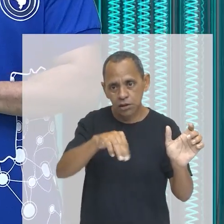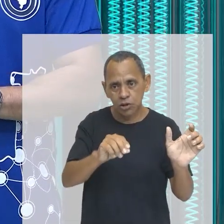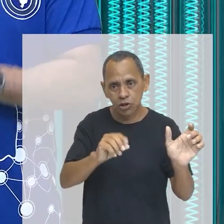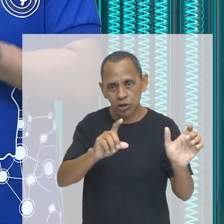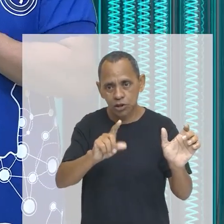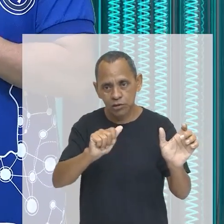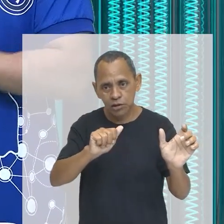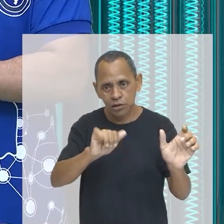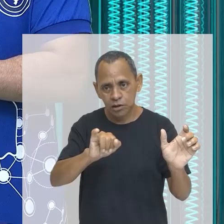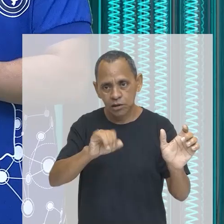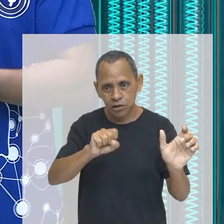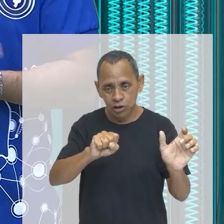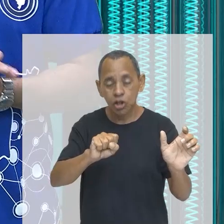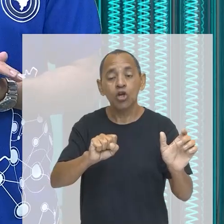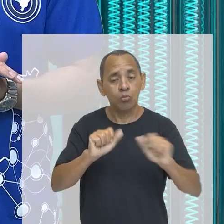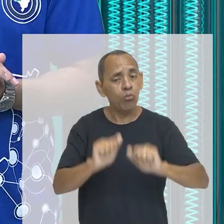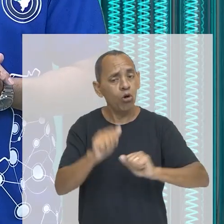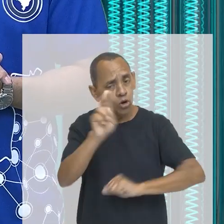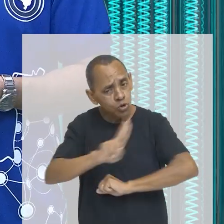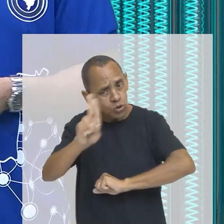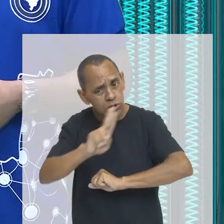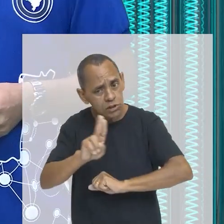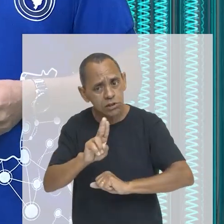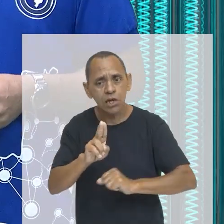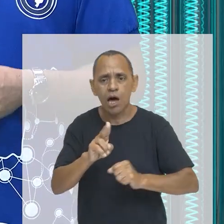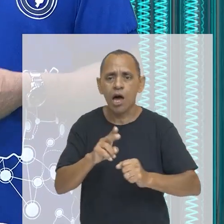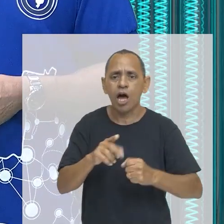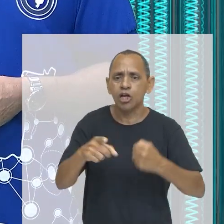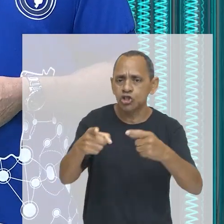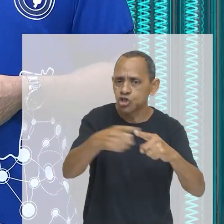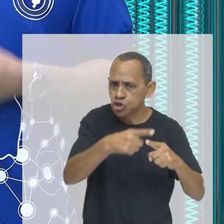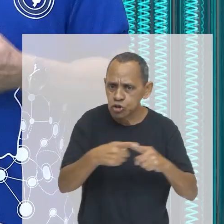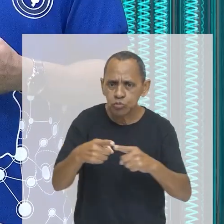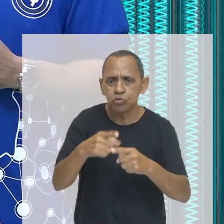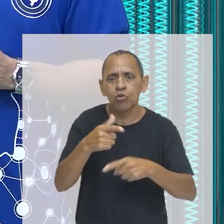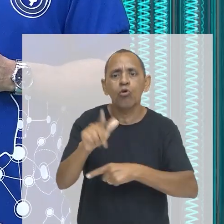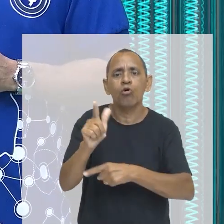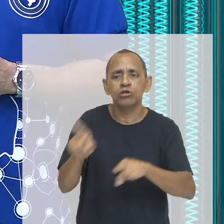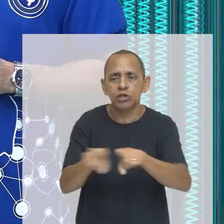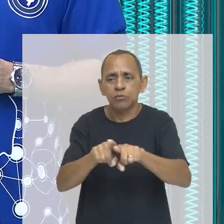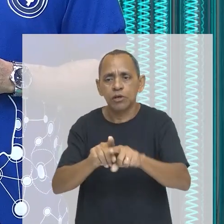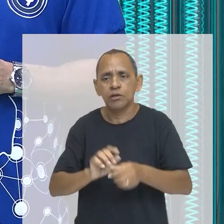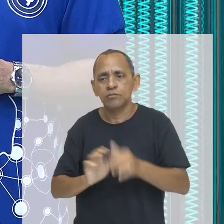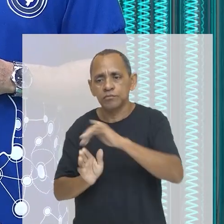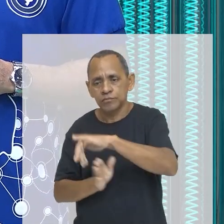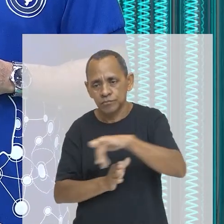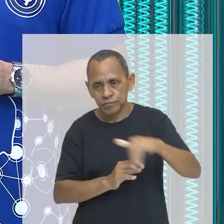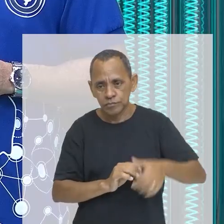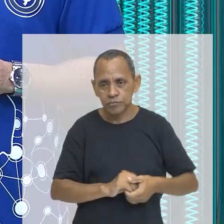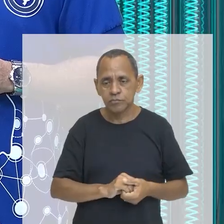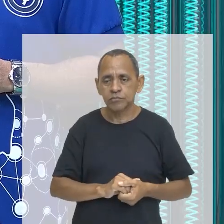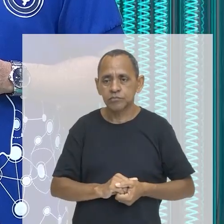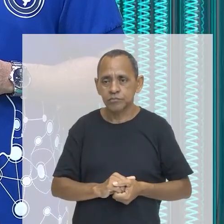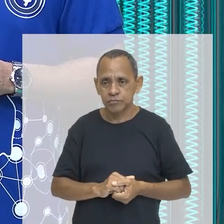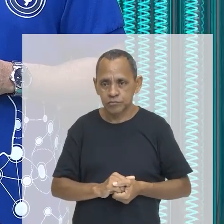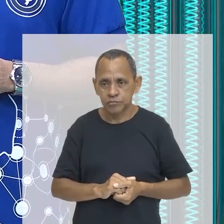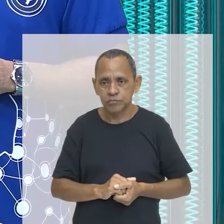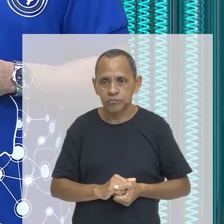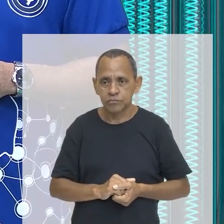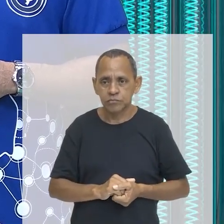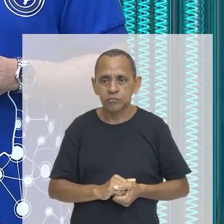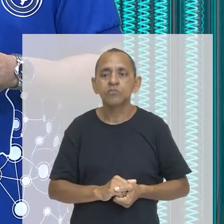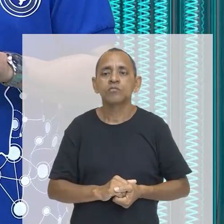utilizados em outras situações, não como verbo modal, tá certo? De qualquer forma, quando acompanhado do to, o verbo